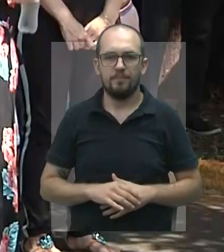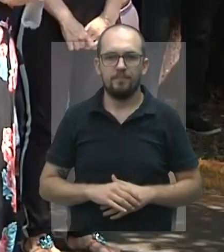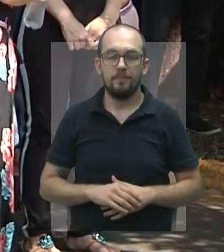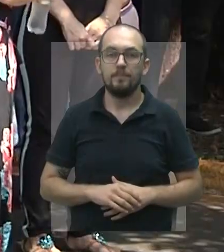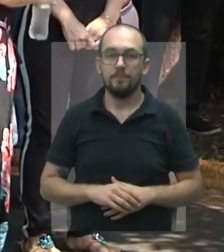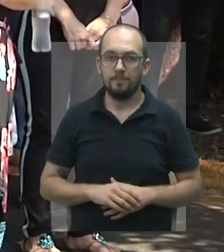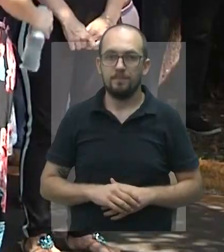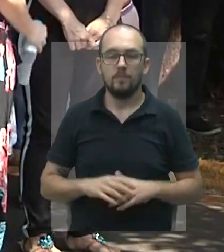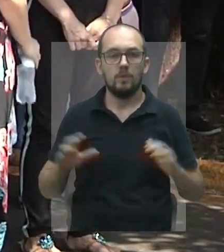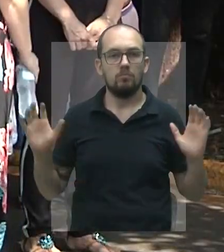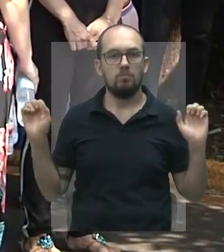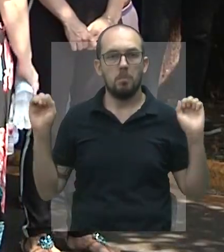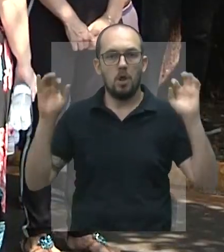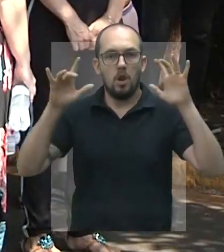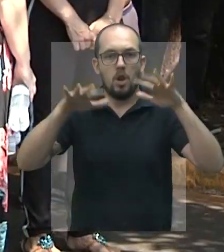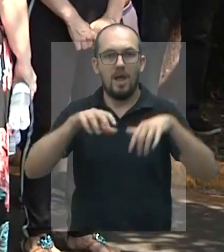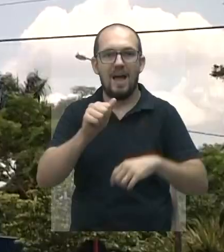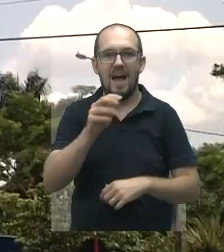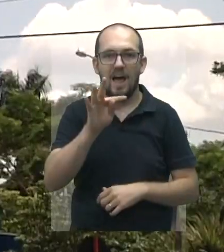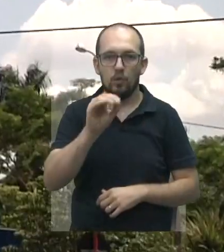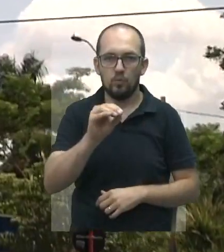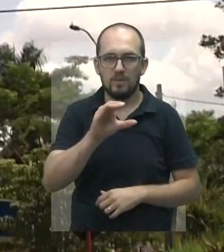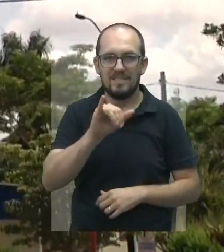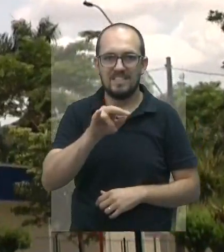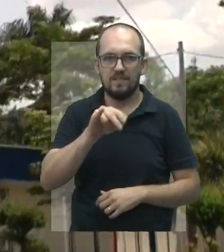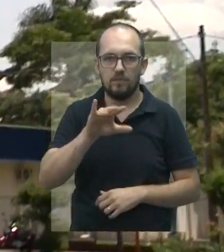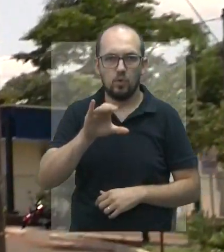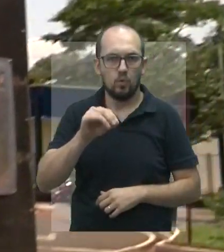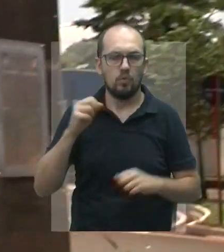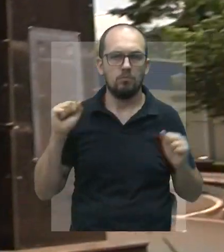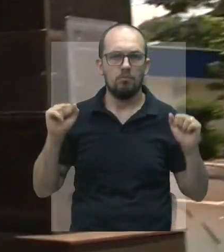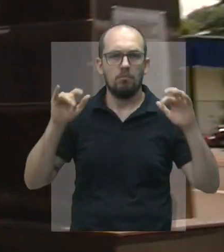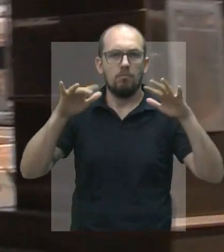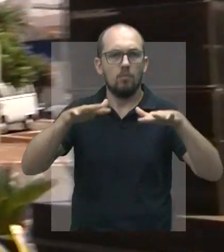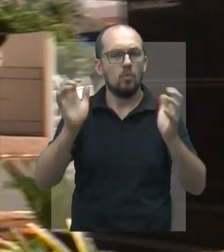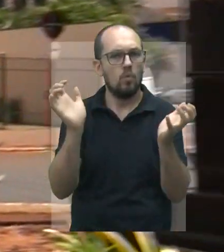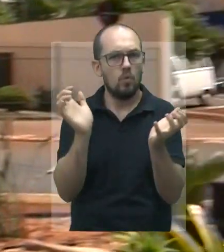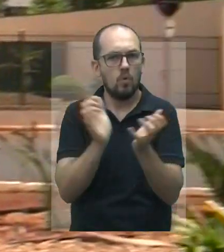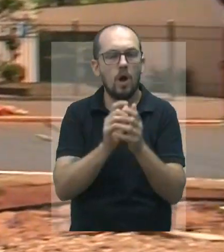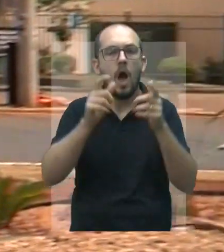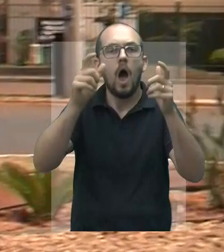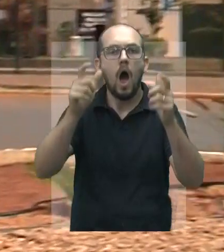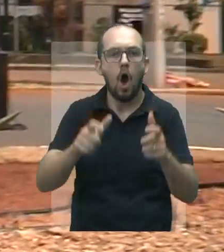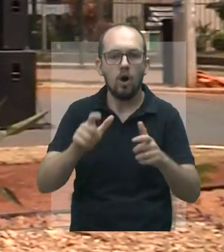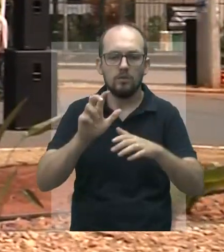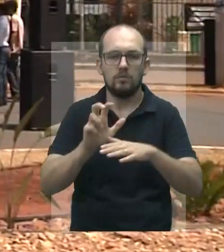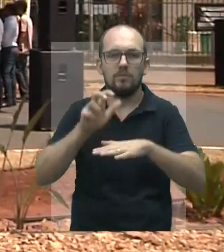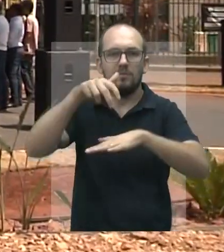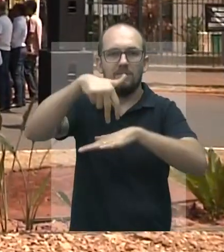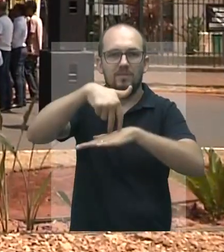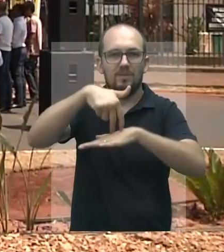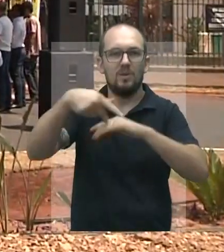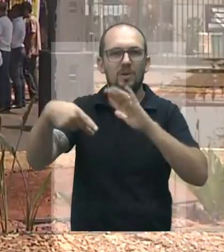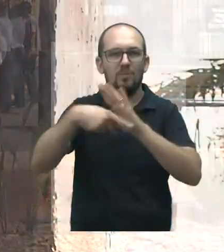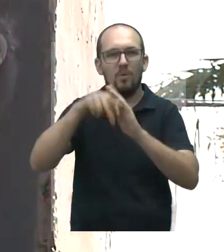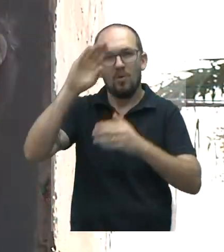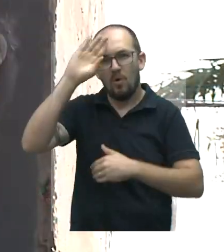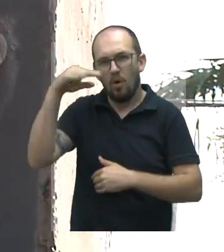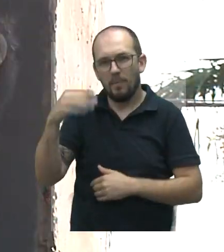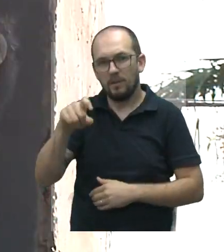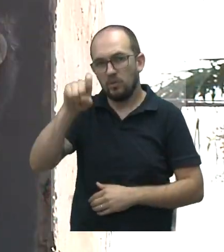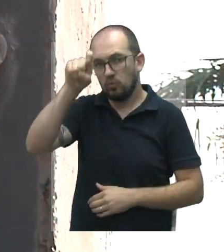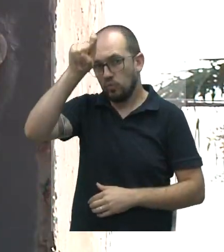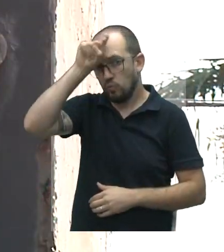O ato cívico, em alusão à data, reuniu o público ao lado do monumento em homenagem ao herói Zumbi